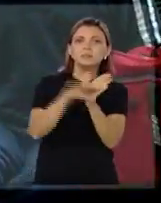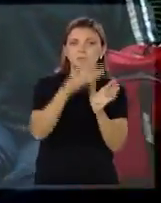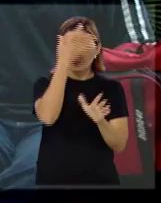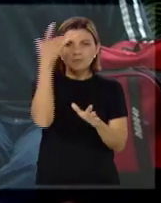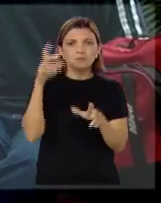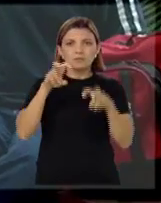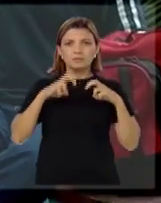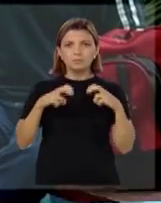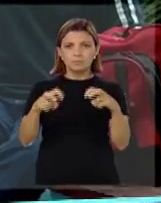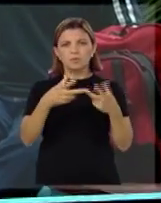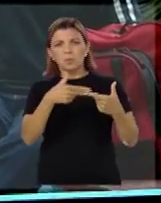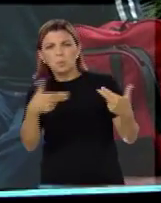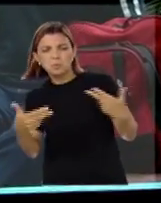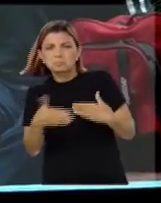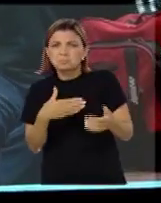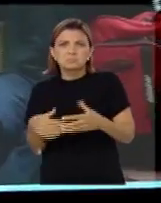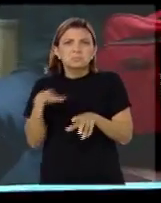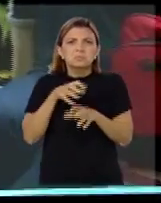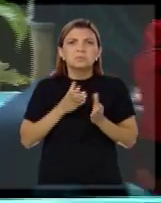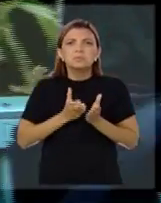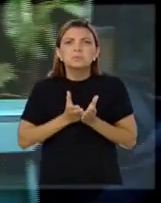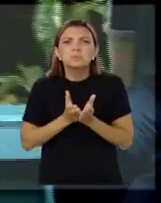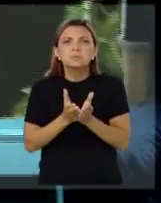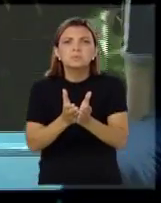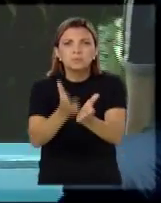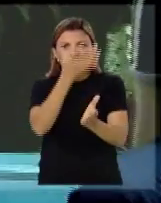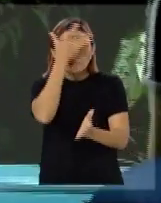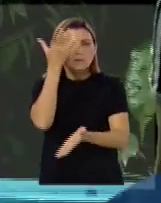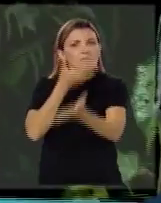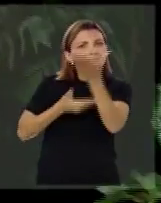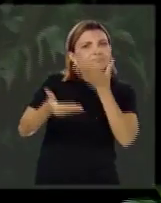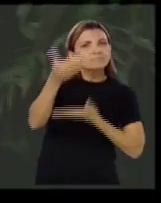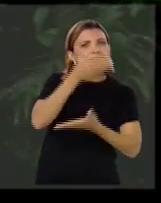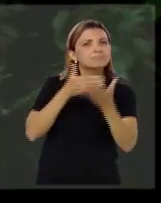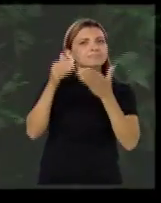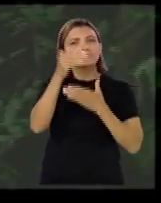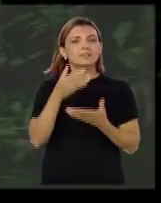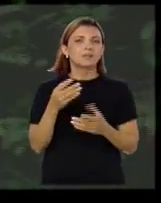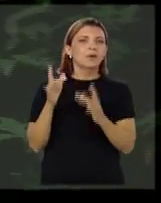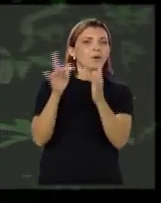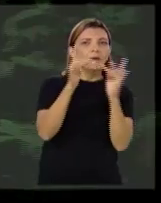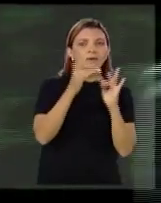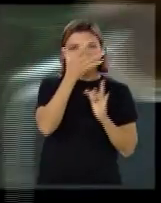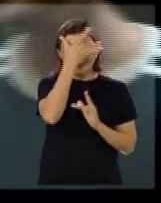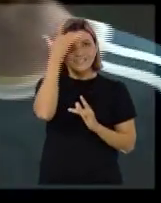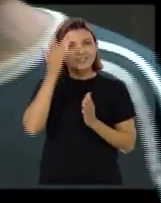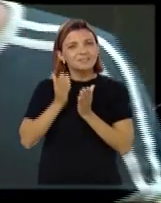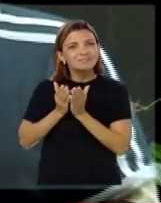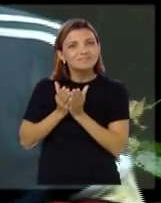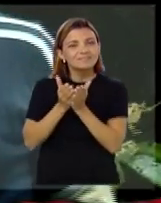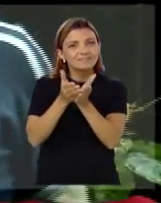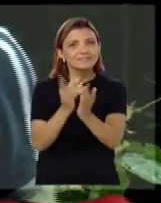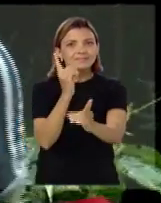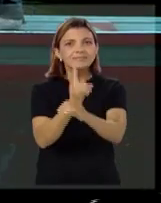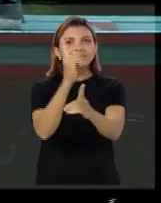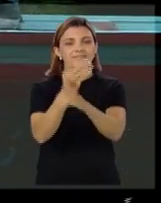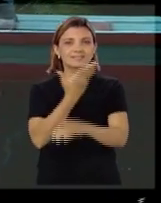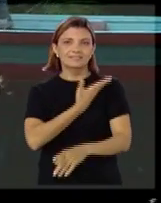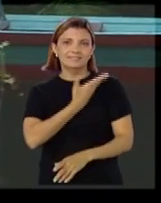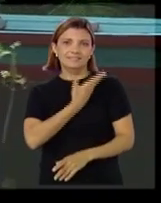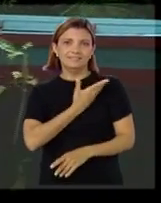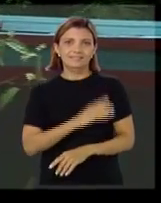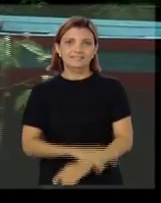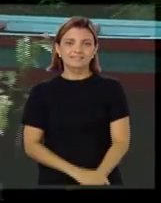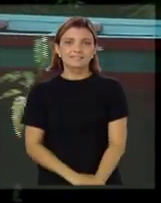gente transporta pessoas, coisas. E também se comunica com os moradores das regiões. Ah, então visitar o vizinho só de barquinho. É, barquinho